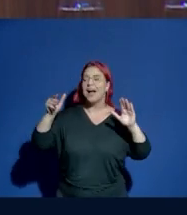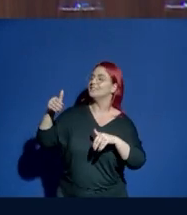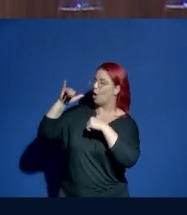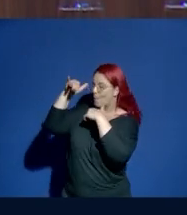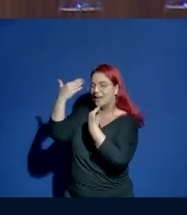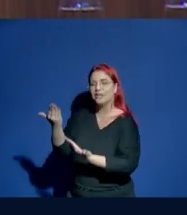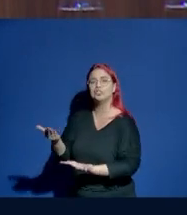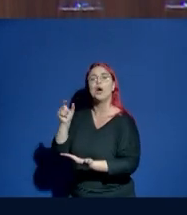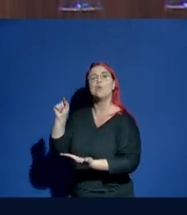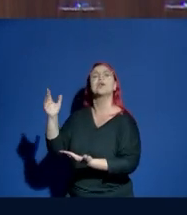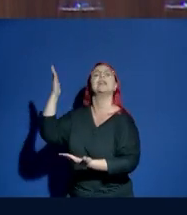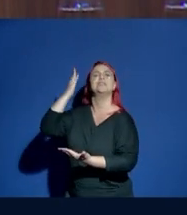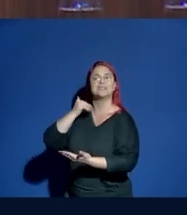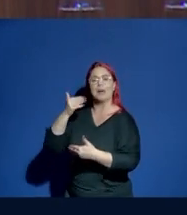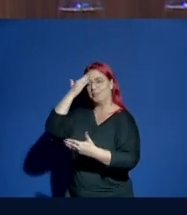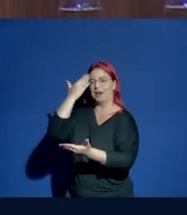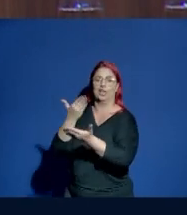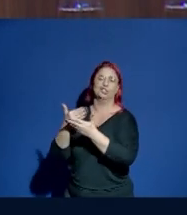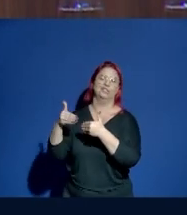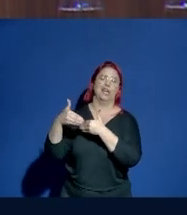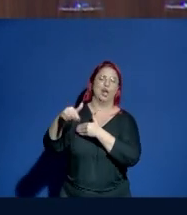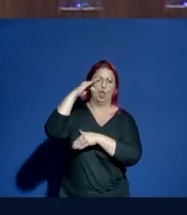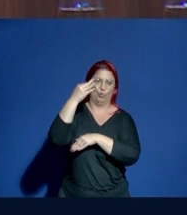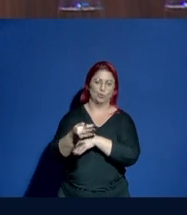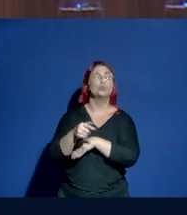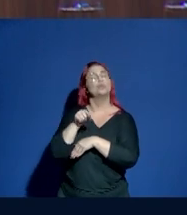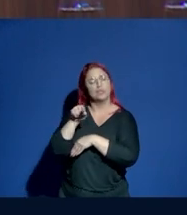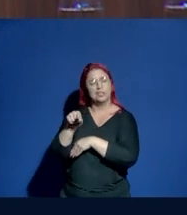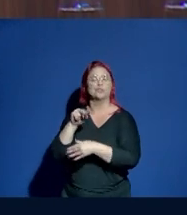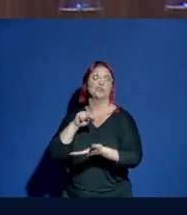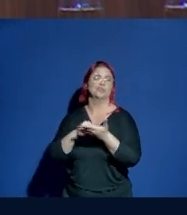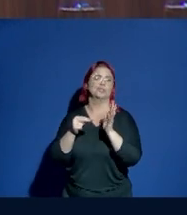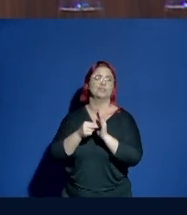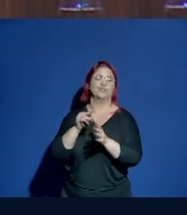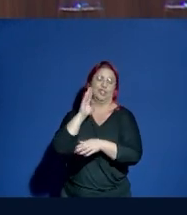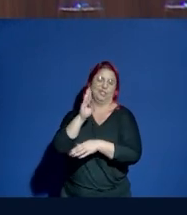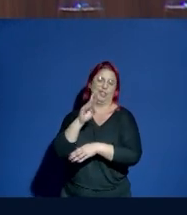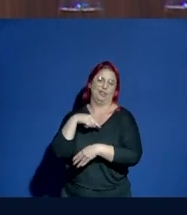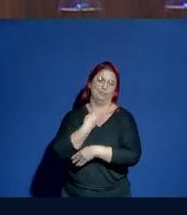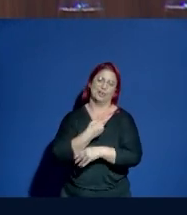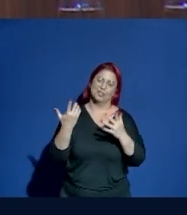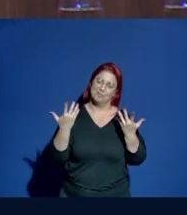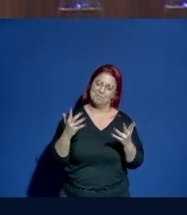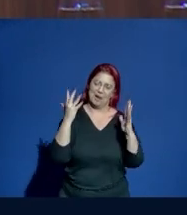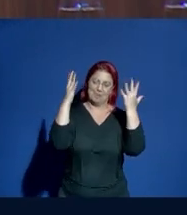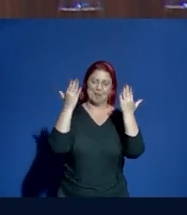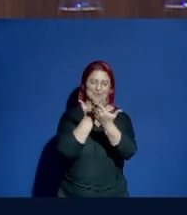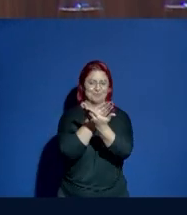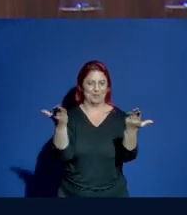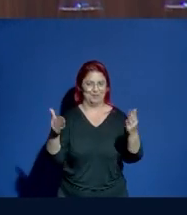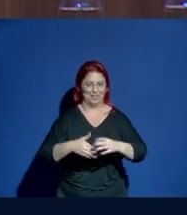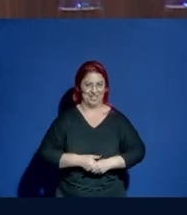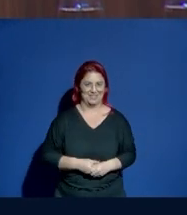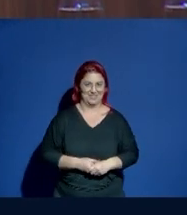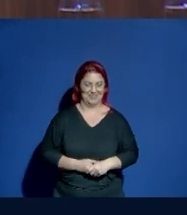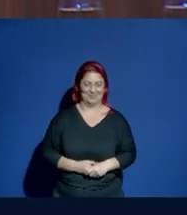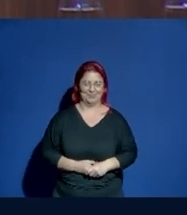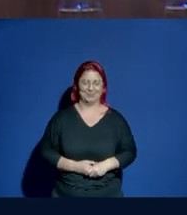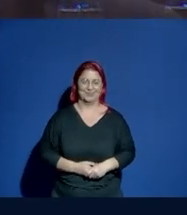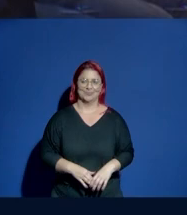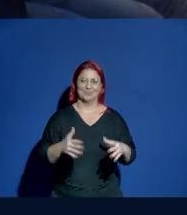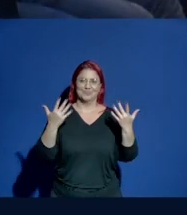significado da palavra prosperidade e a prosperidade é função Direta do trabalho Então parabéns a todos aí que fazem parte do negócio